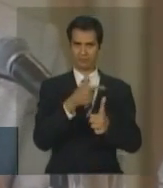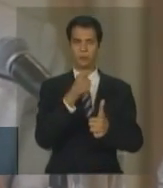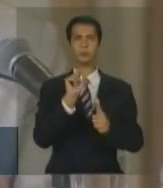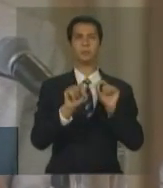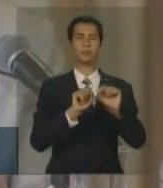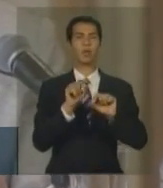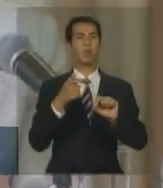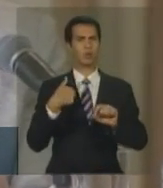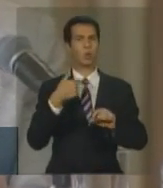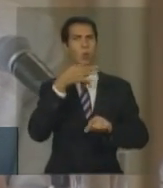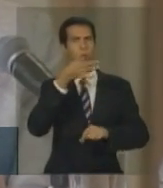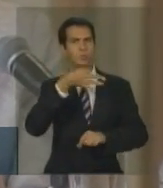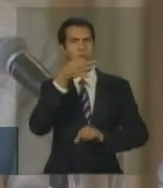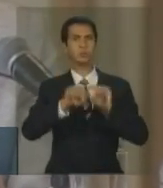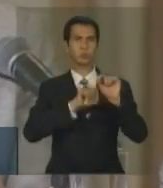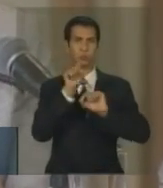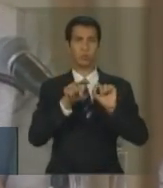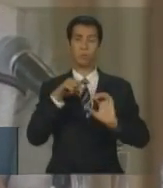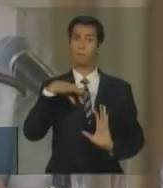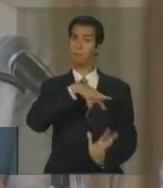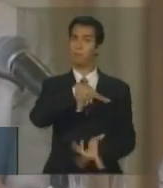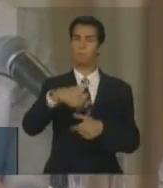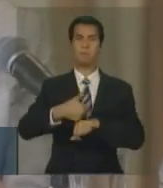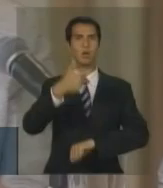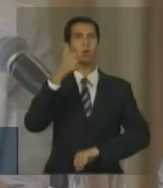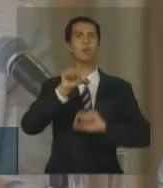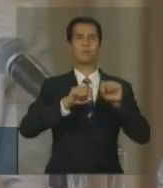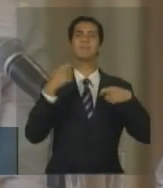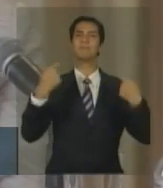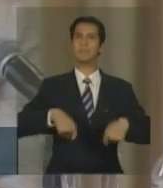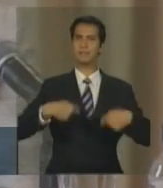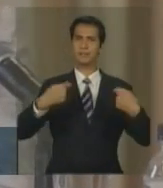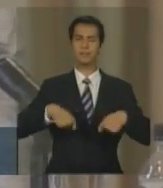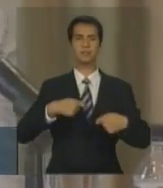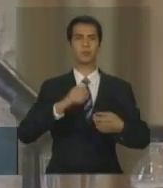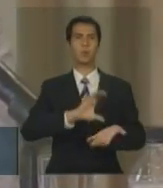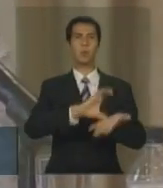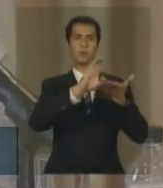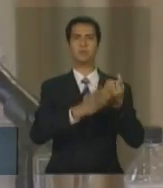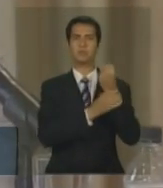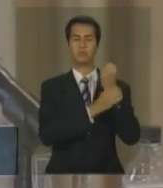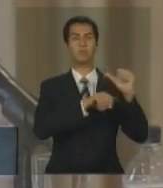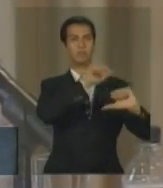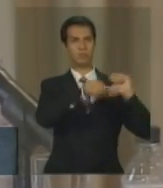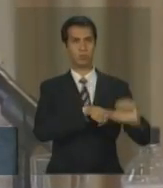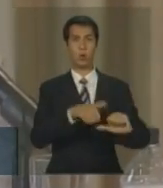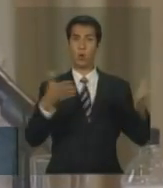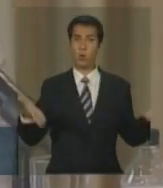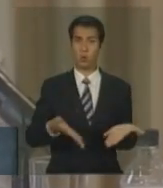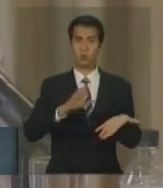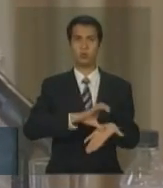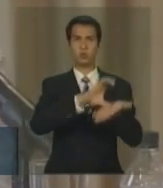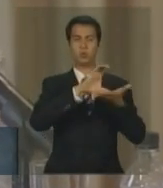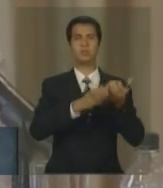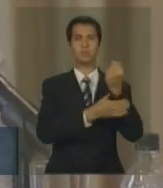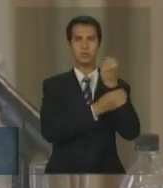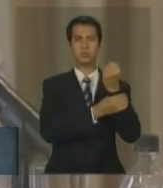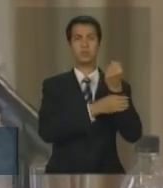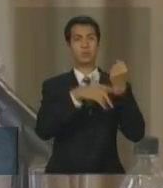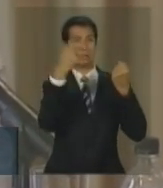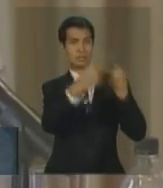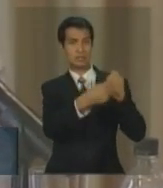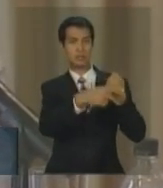gente atualize o Conselho de Segurança, né? O Conselho de Segurança, no seu formato atual, ele